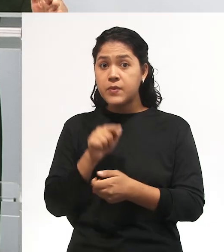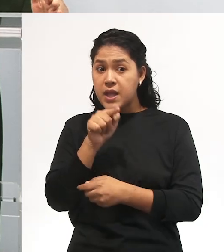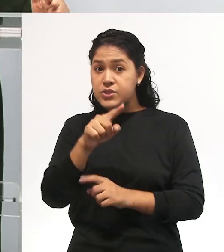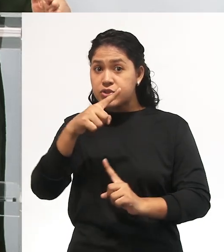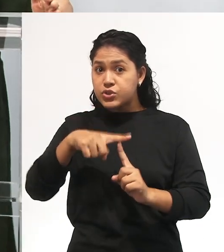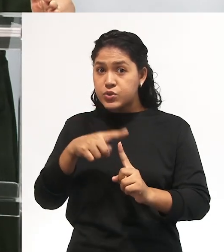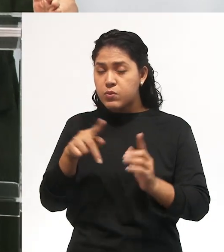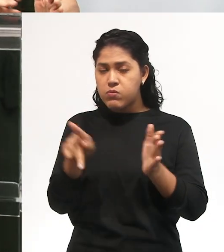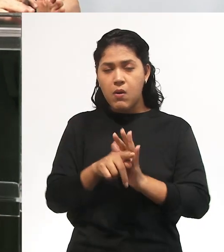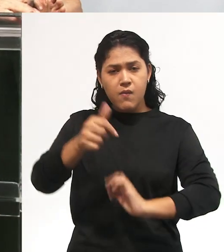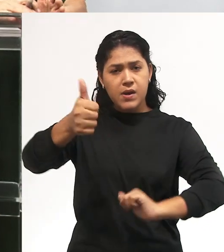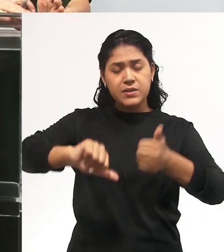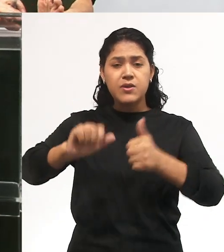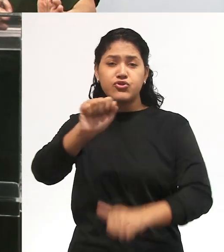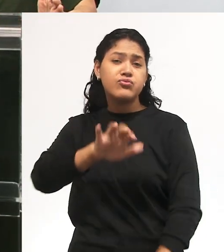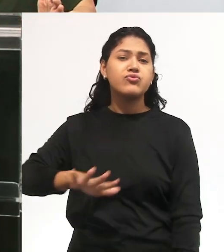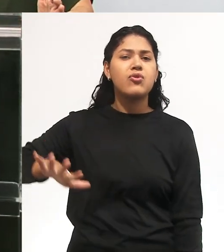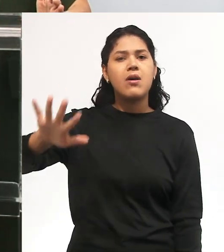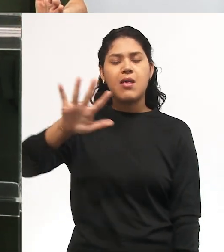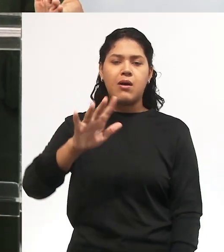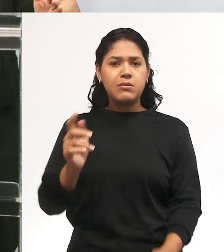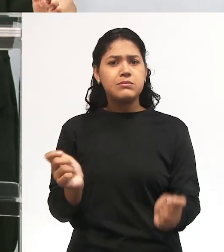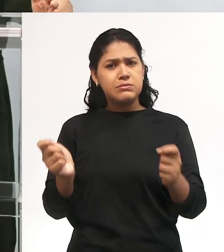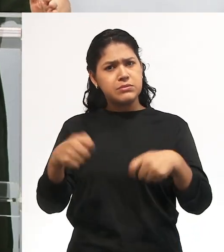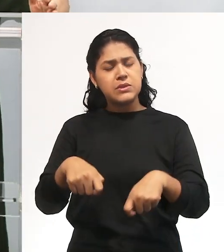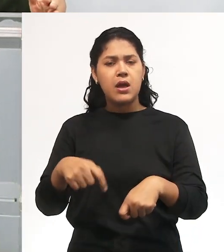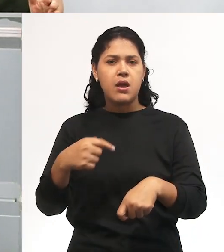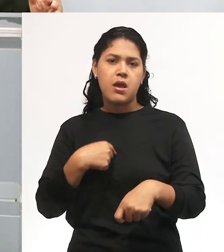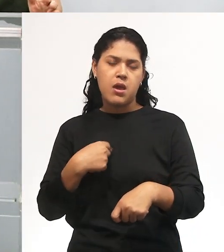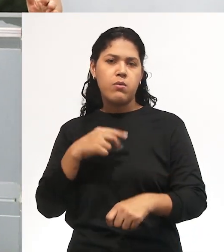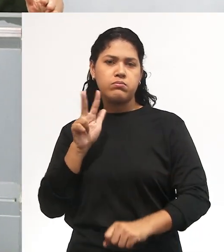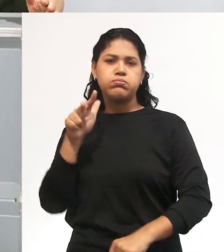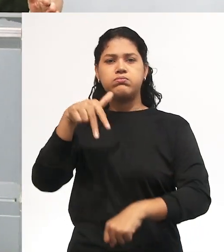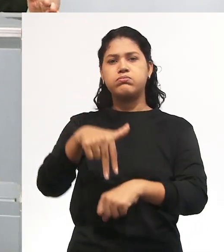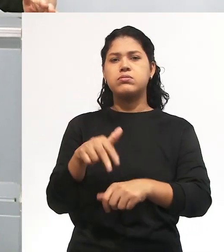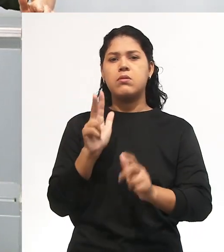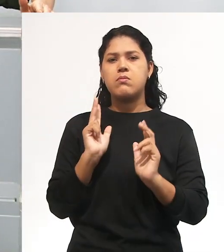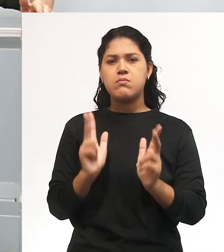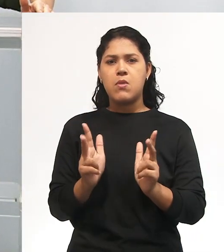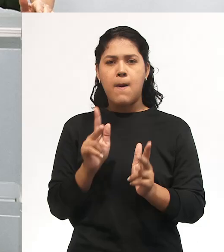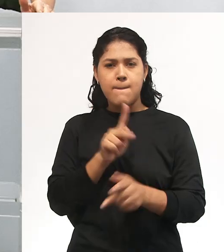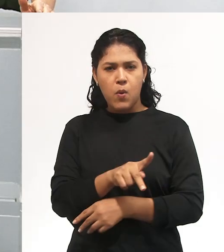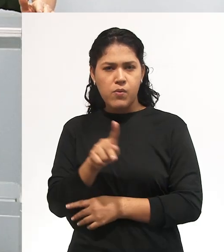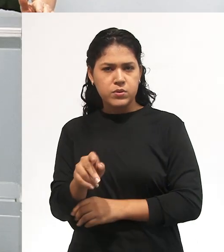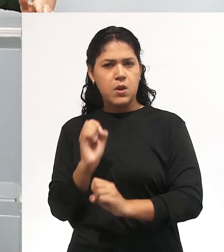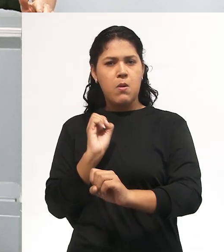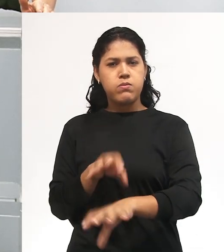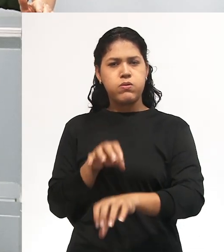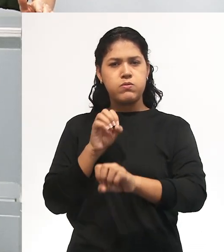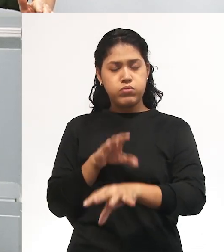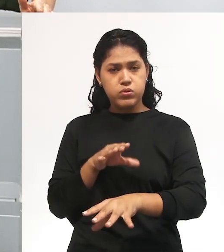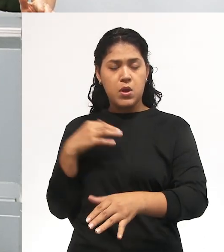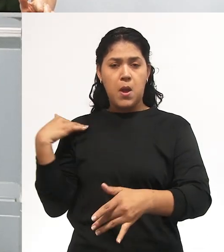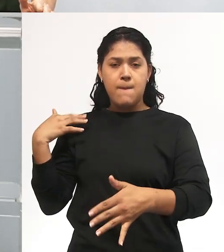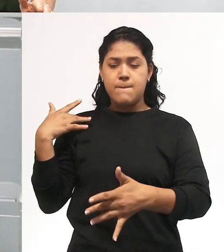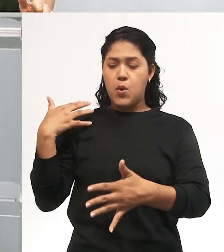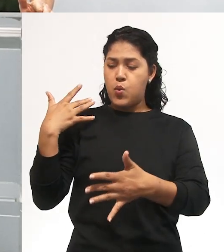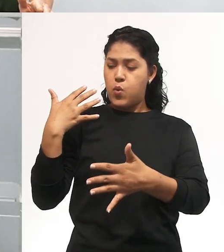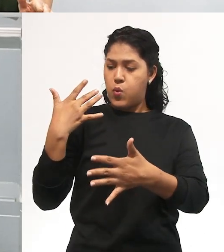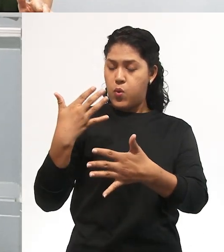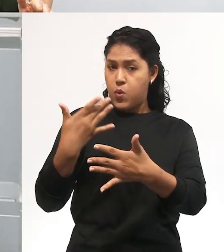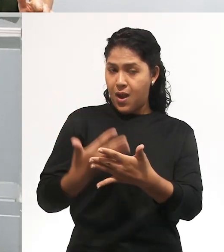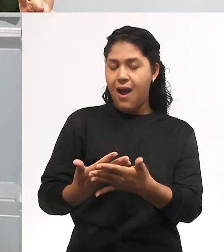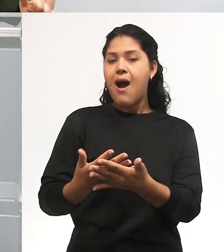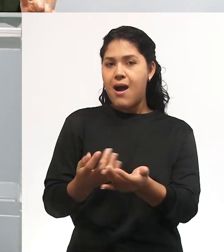nosso aluno. Ela permite que eu conduza todo um processo de maneira que no decorrer